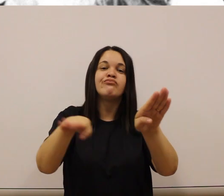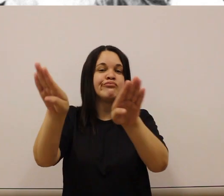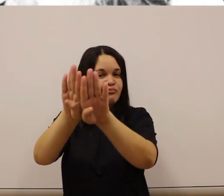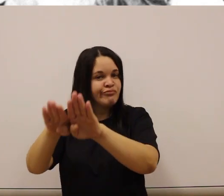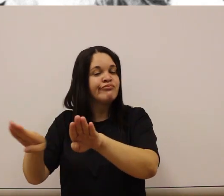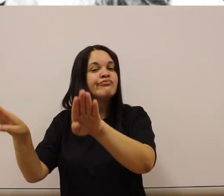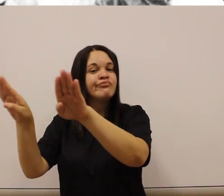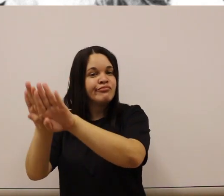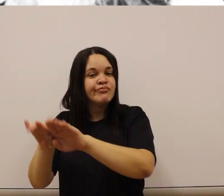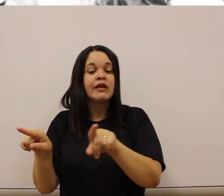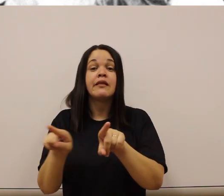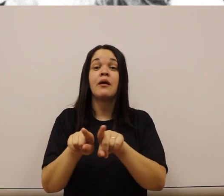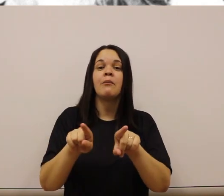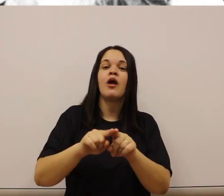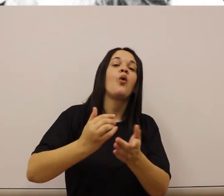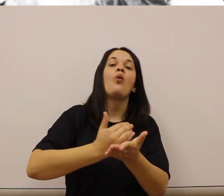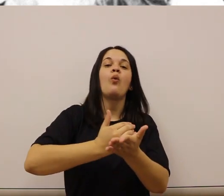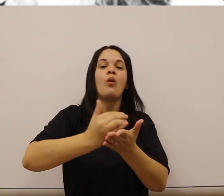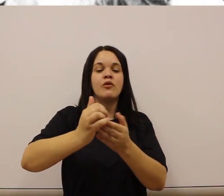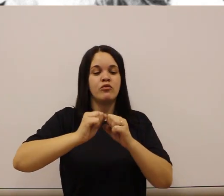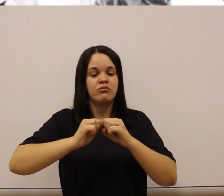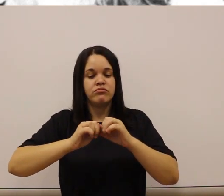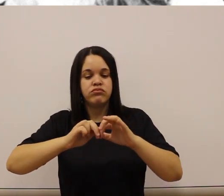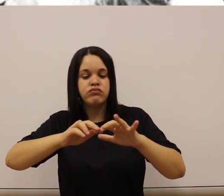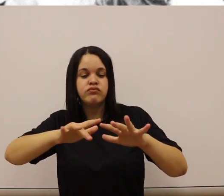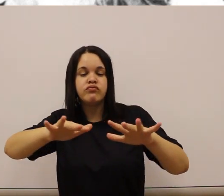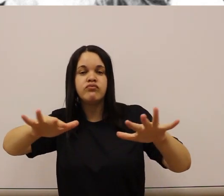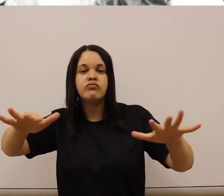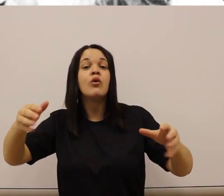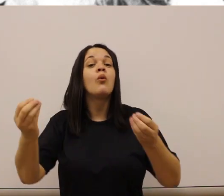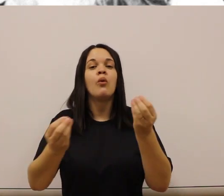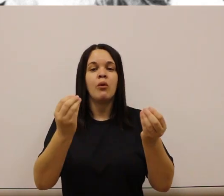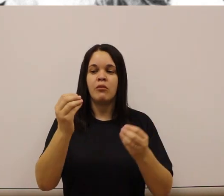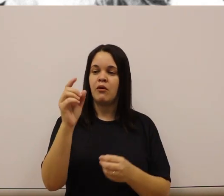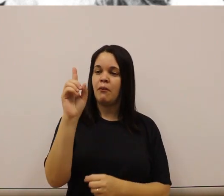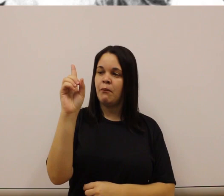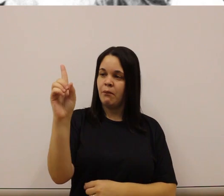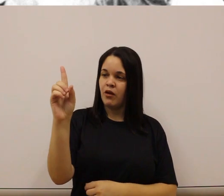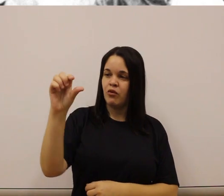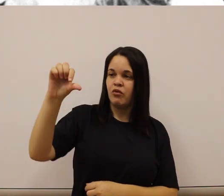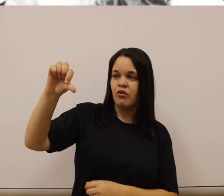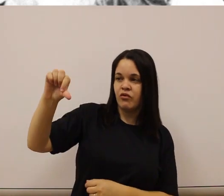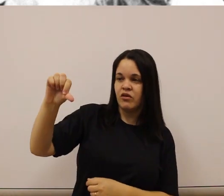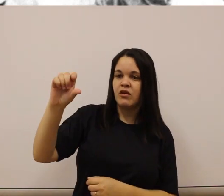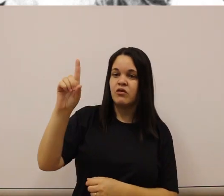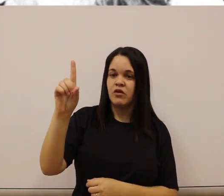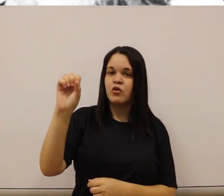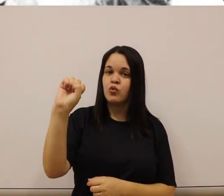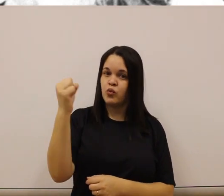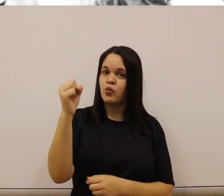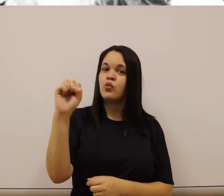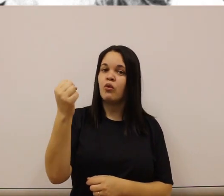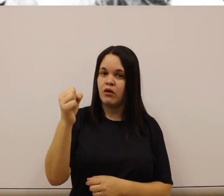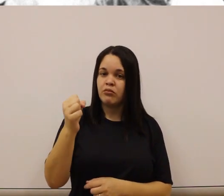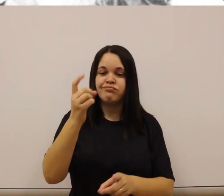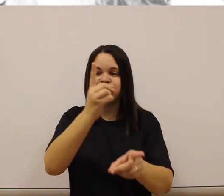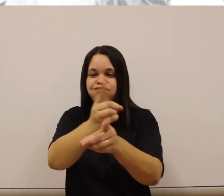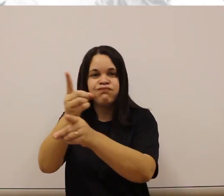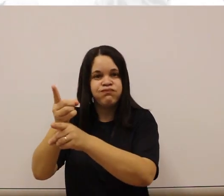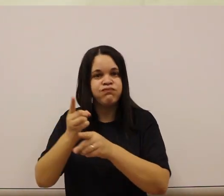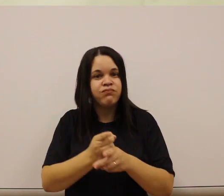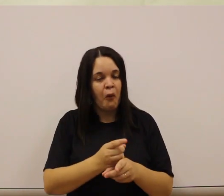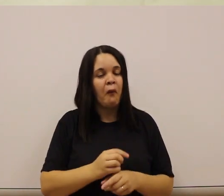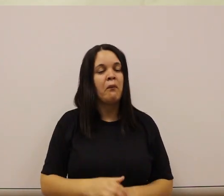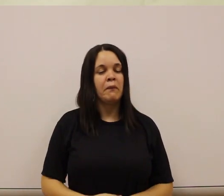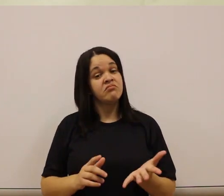agora, né? E ela começou a circular no território em 1918, se tem notícia da gripe espanhola no território